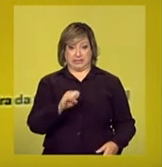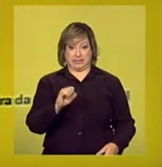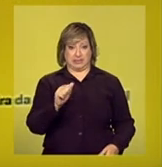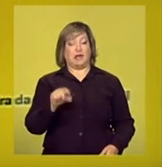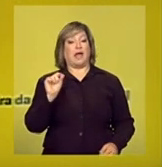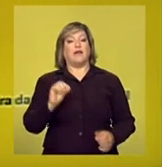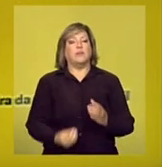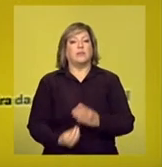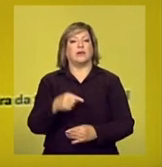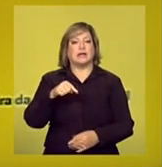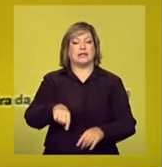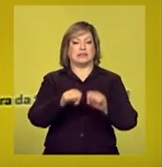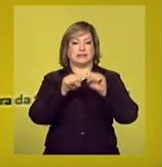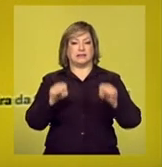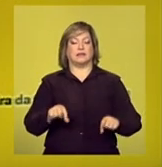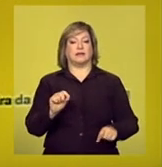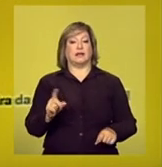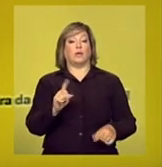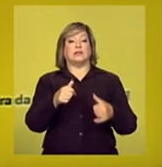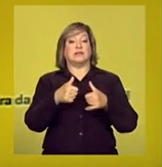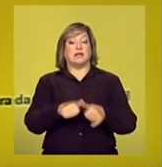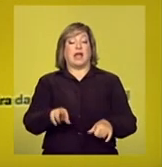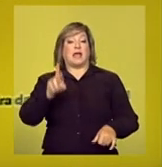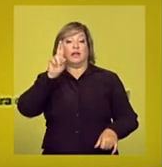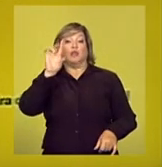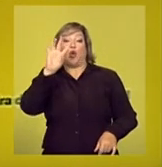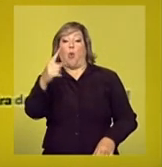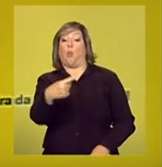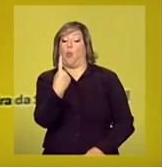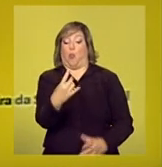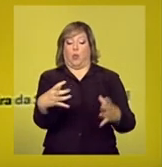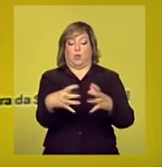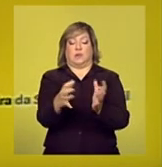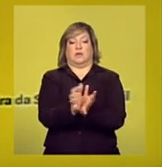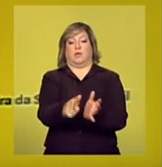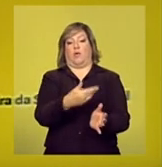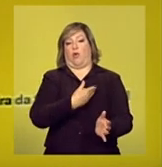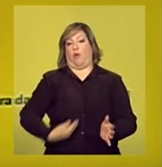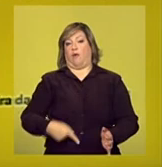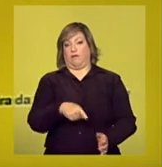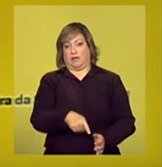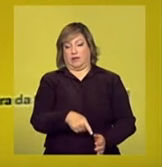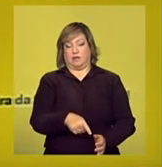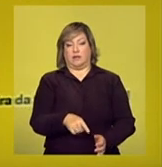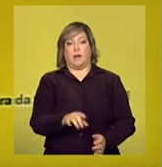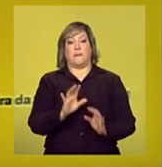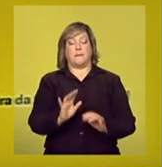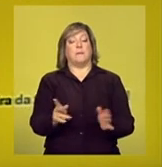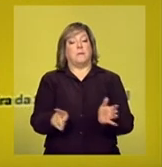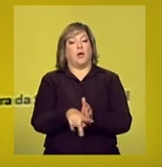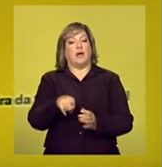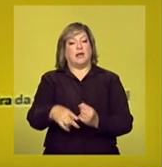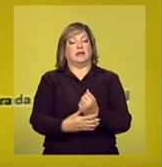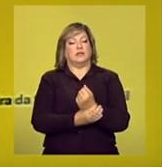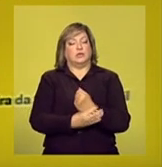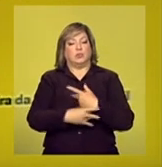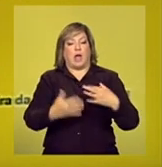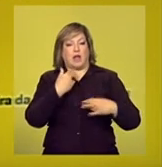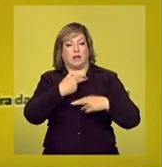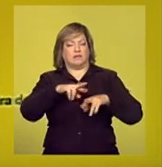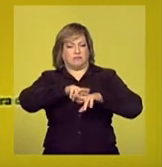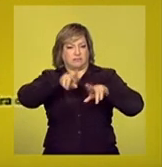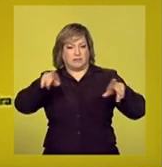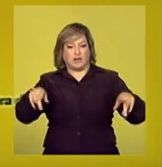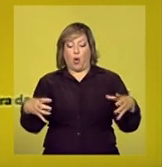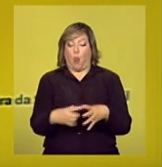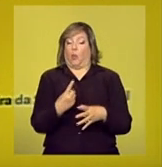um sistema que não está sob responsabilidade apenas de um setor governamental, pela própria característica da segurança alimentar,